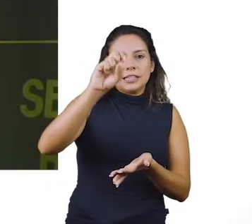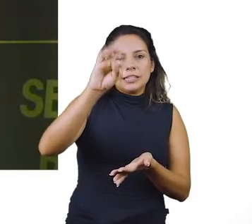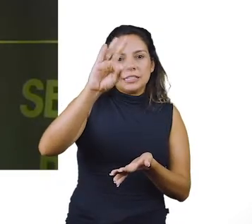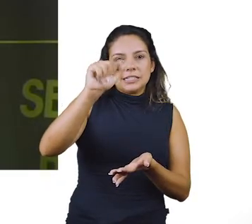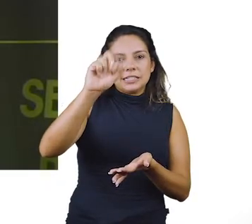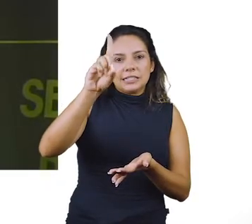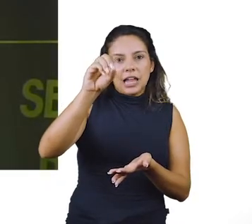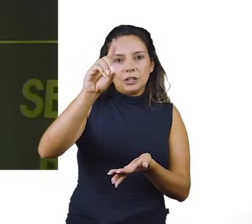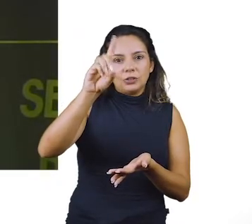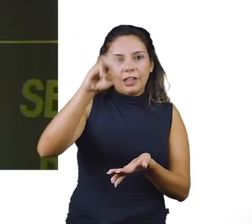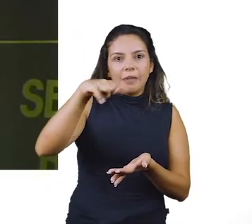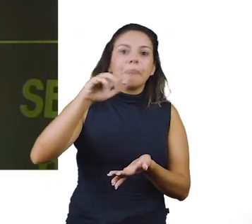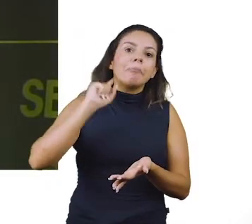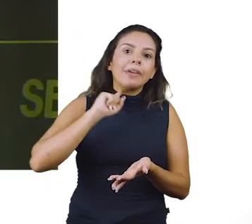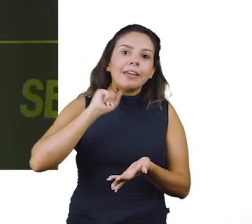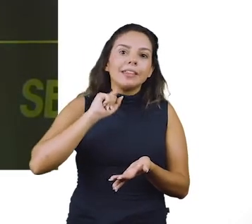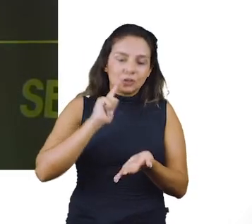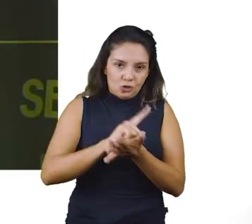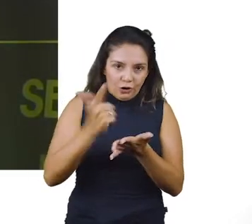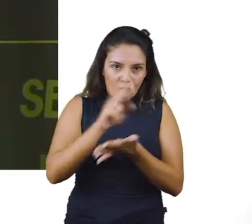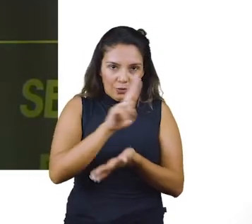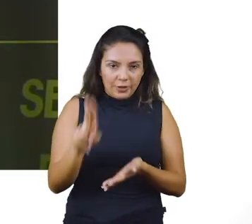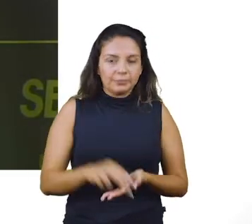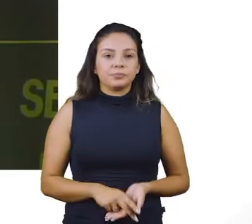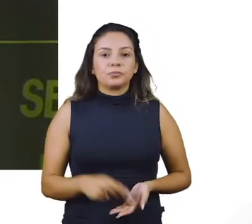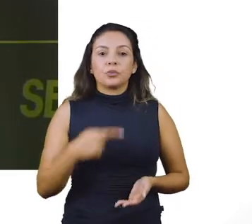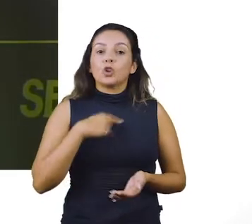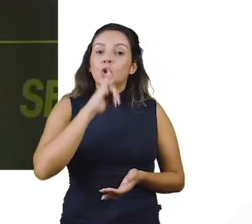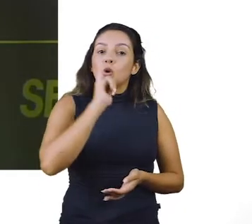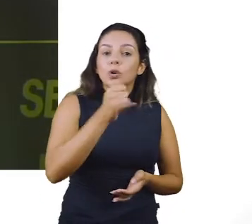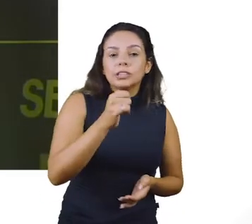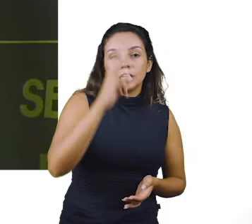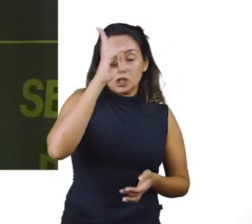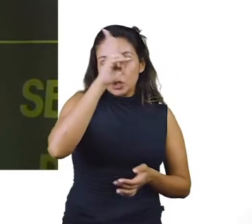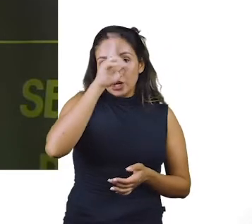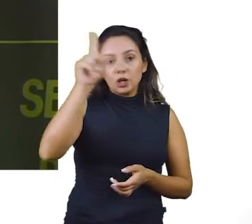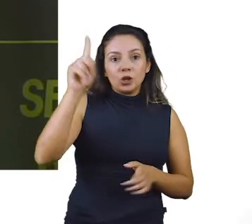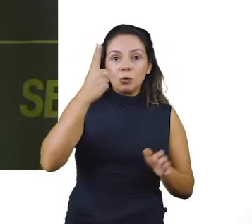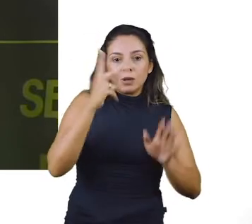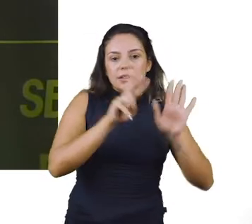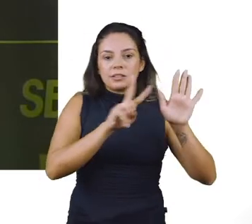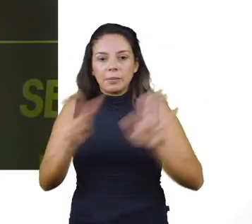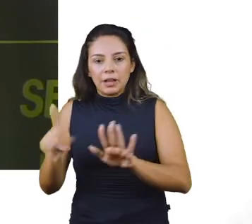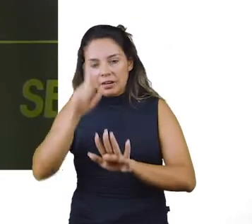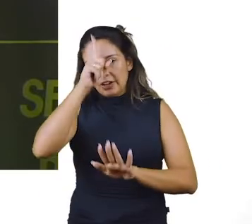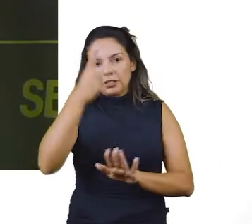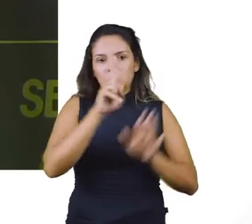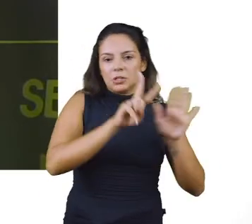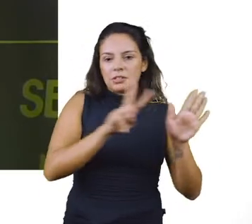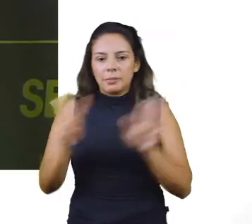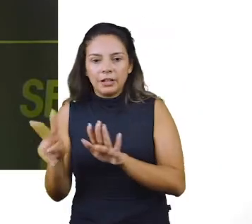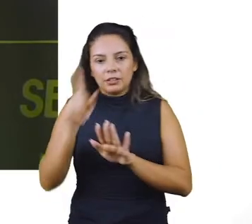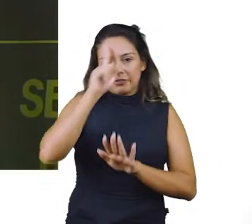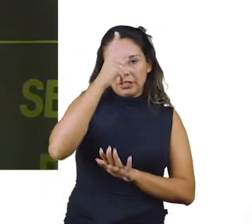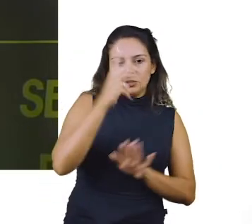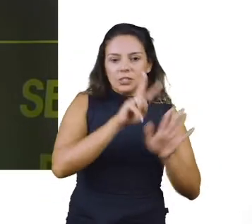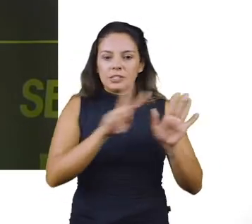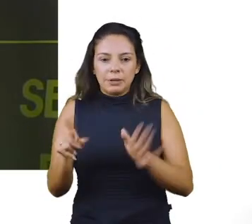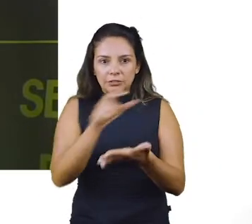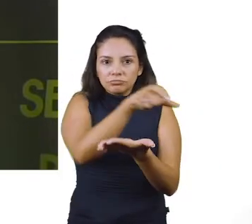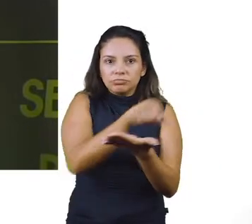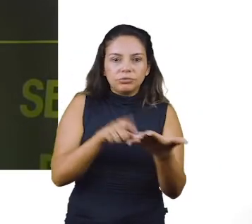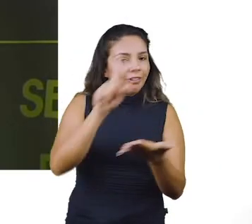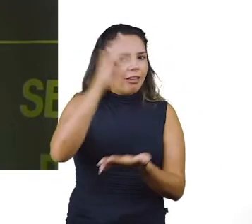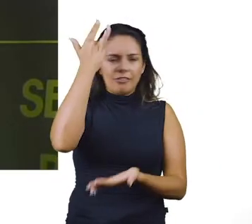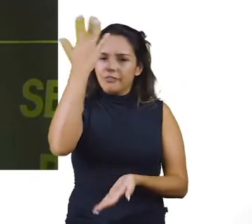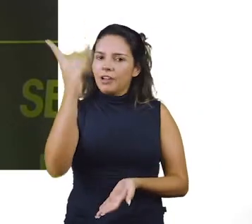uma história toda semana não é fácil, então você tem que mudar seu olhar, tem que mudar a sua percepção das coisas, tem que ter mais humildade